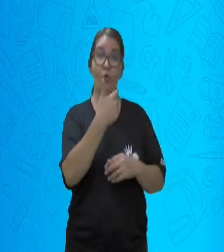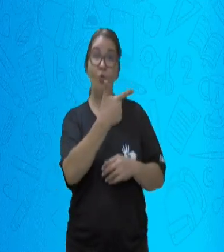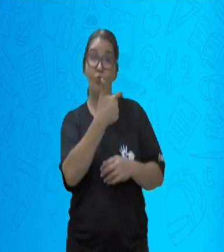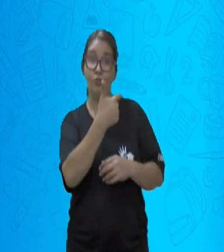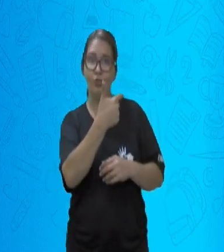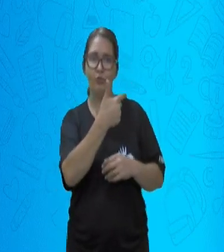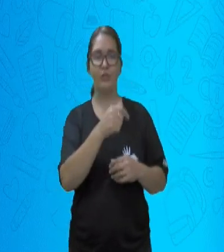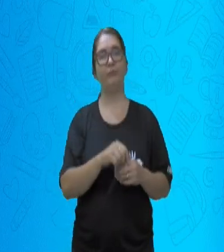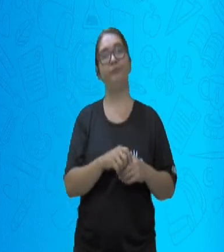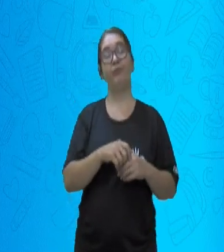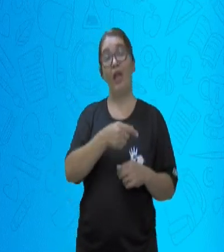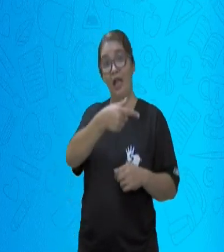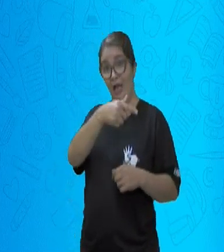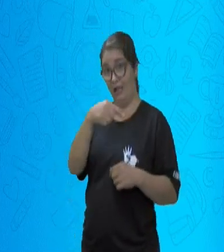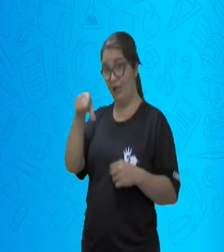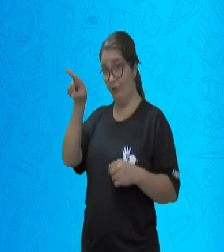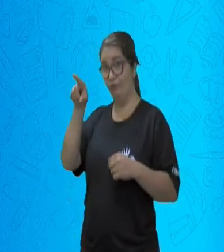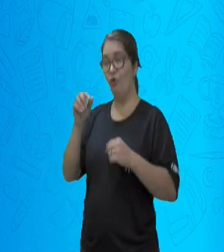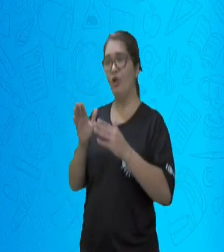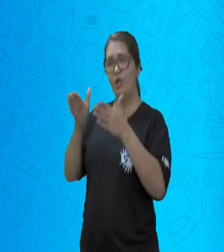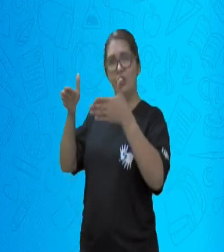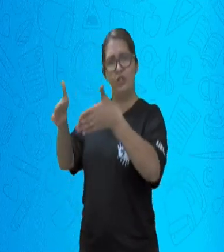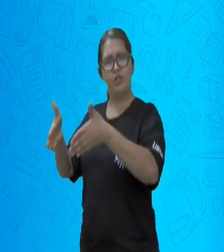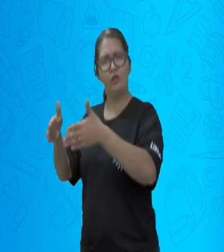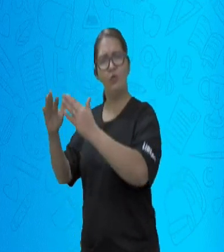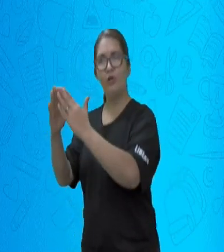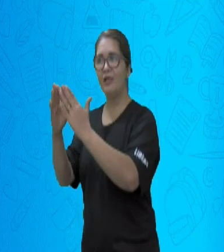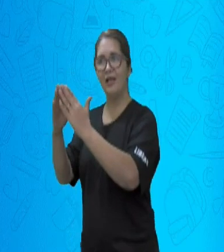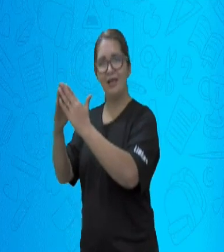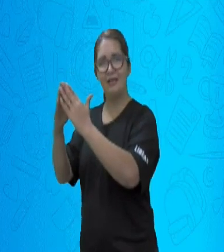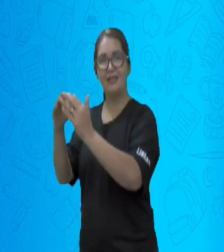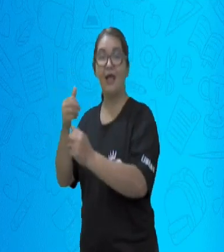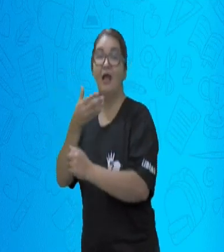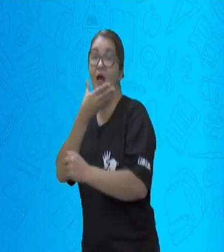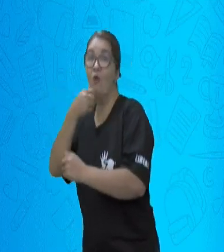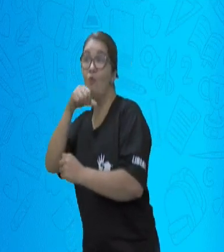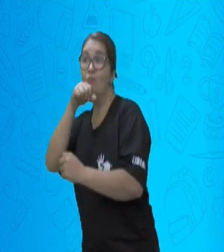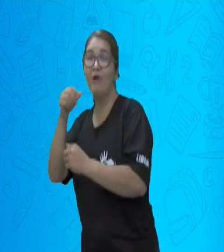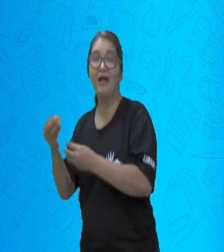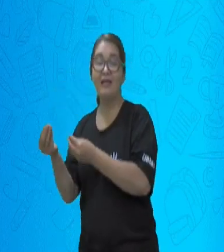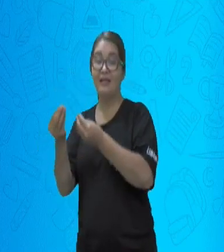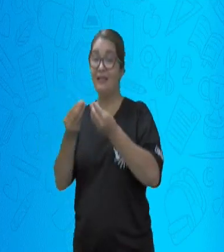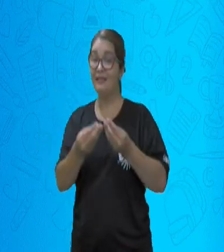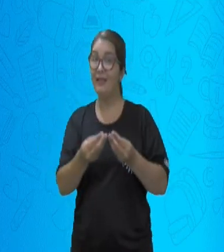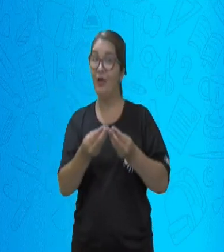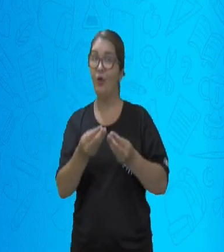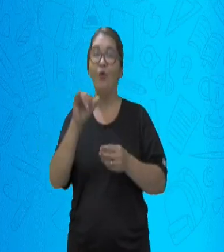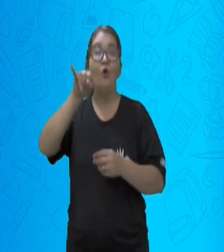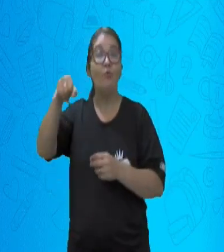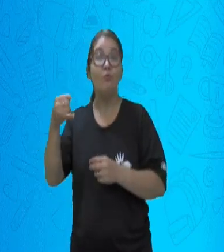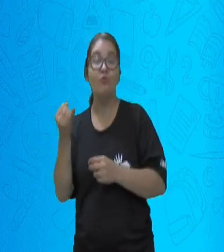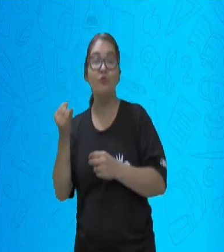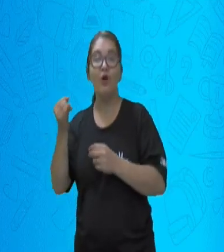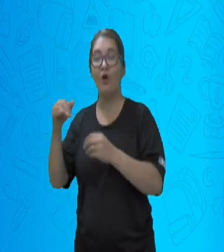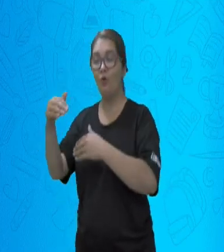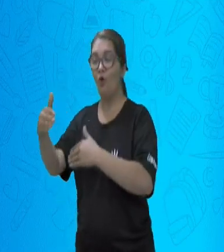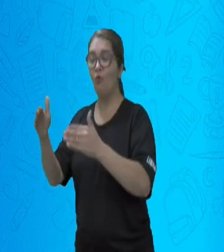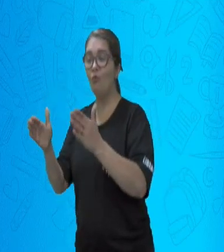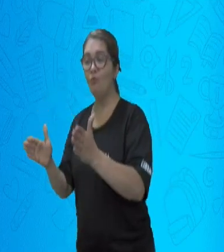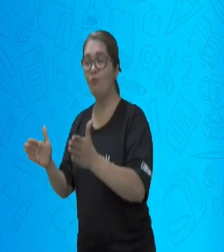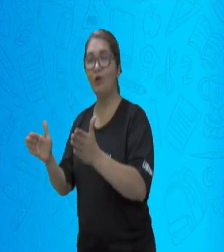ele chegou em casa, ele ganhou do seu pai, o seu pai havia comprado uma nova caixa